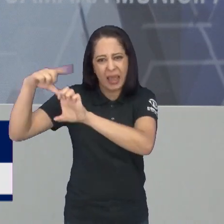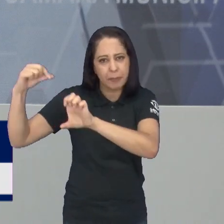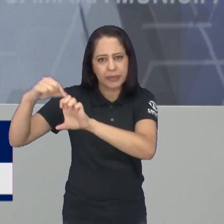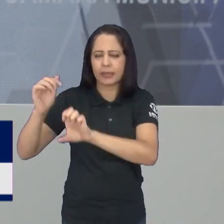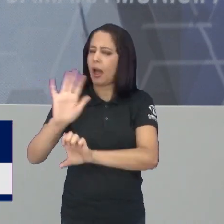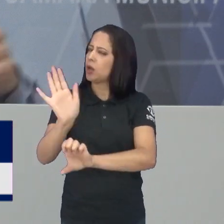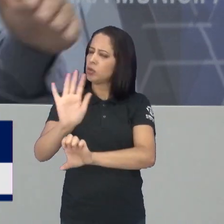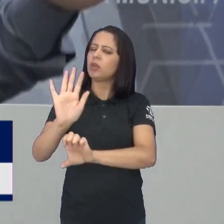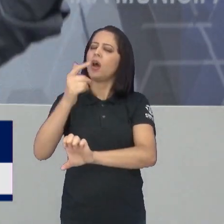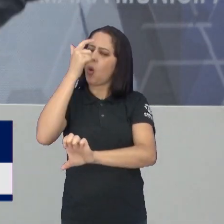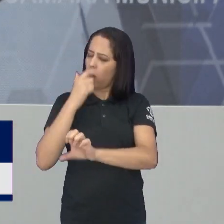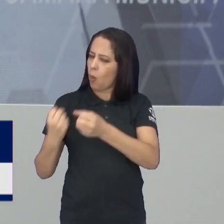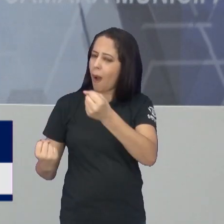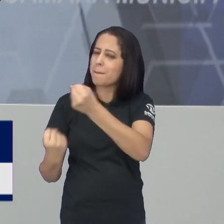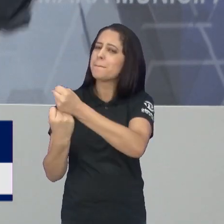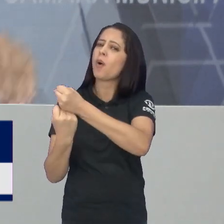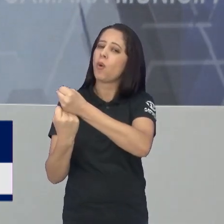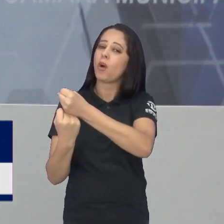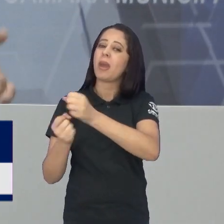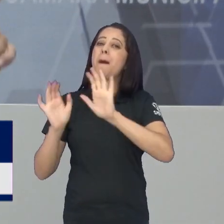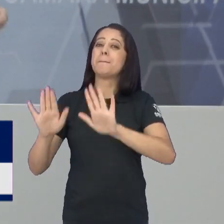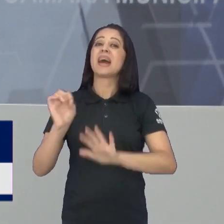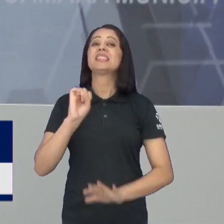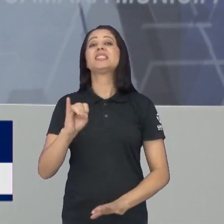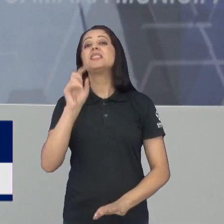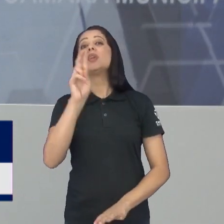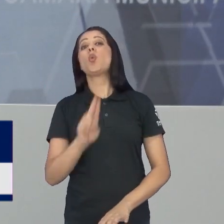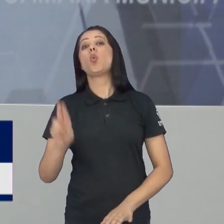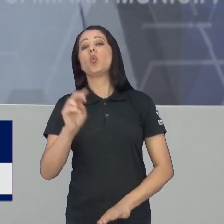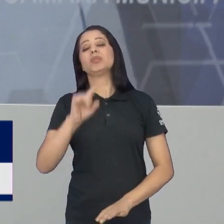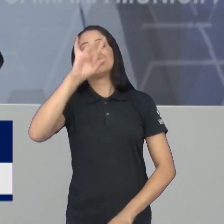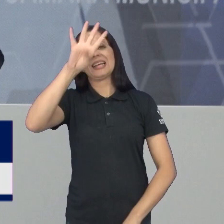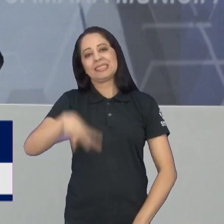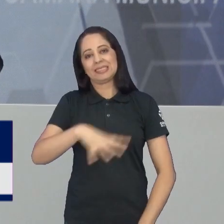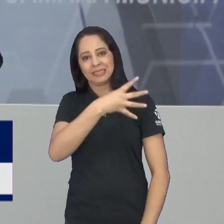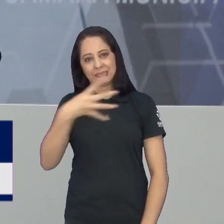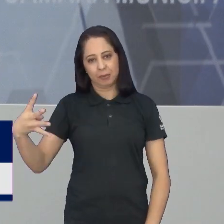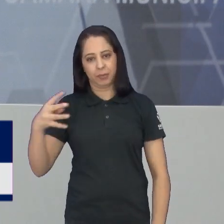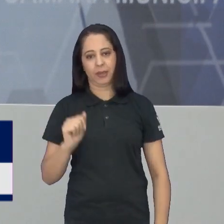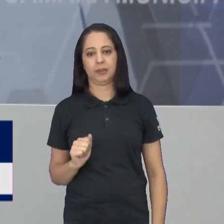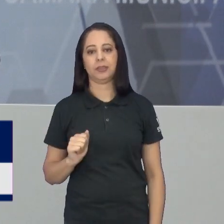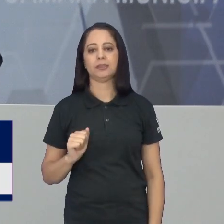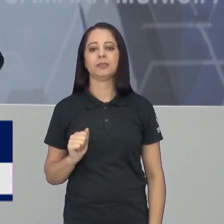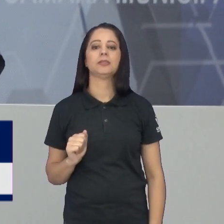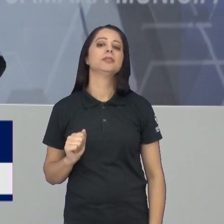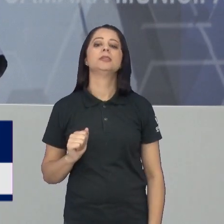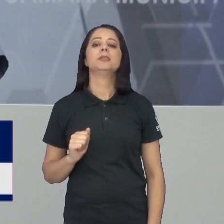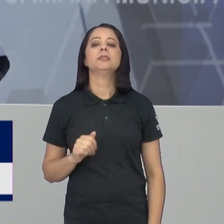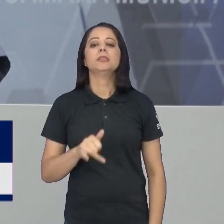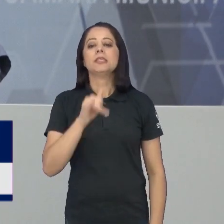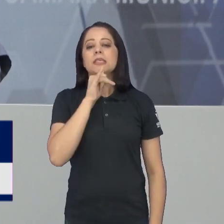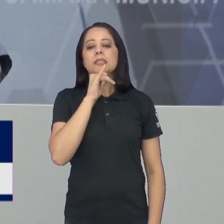Só que, quando você usa a tabela, olha, residencial multifamiliar,